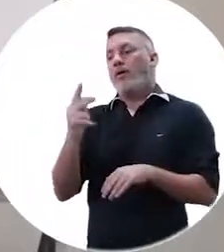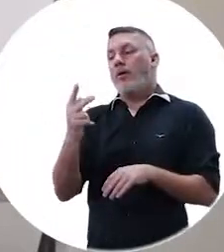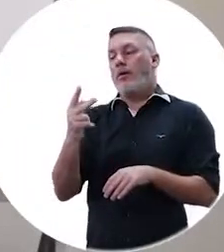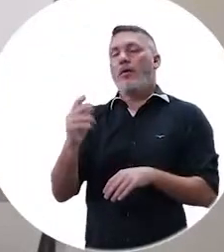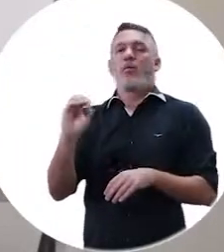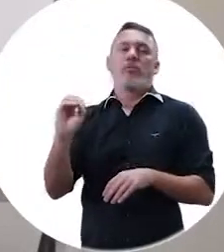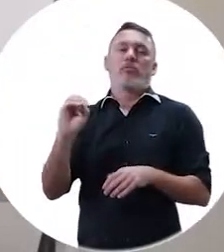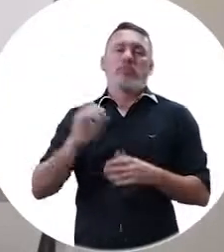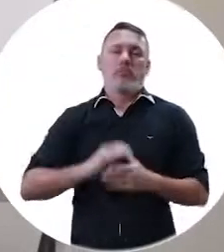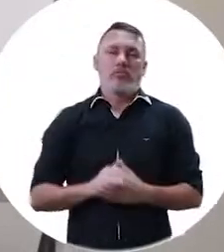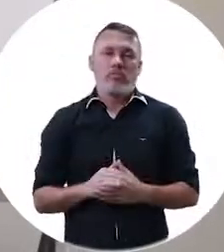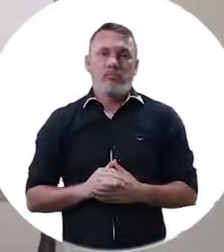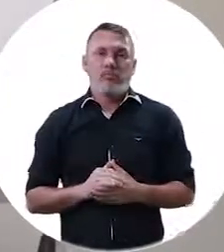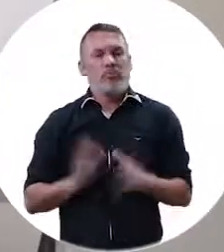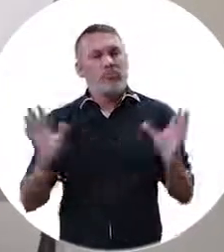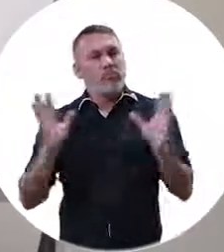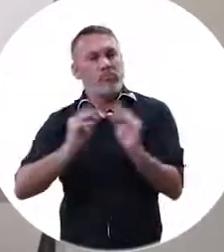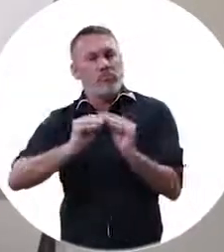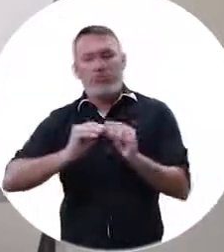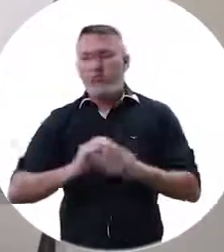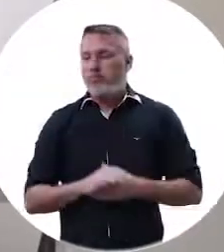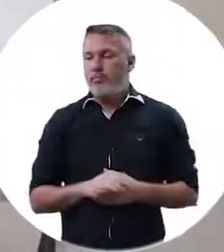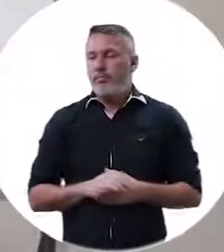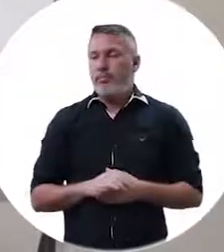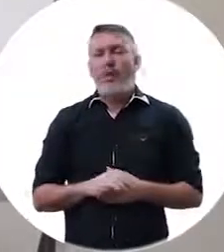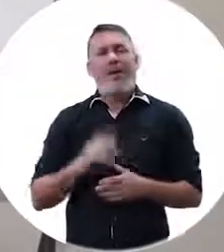Terminação de hidrocarboneto, o.